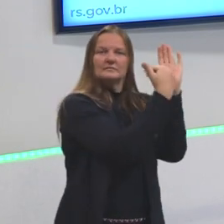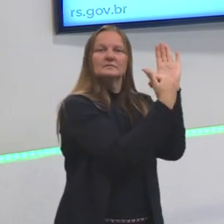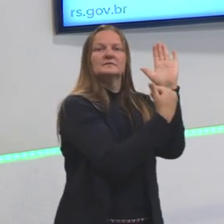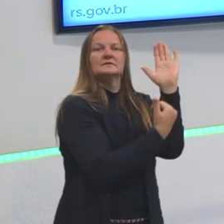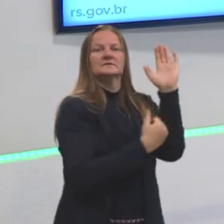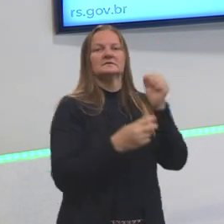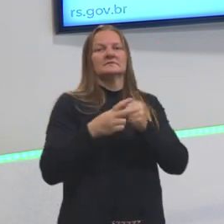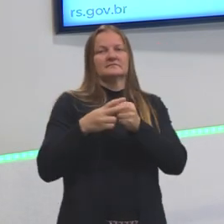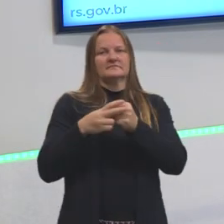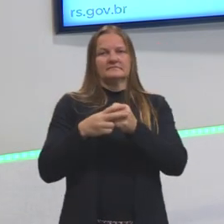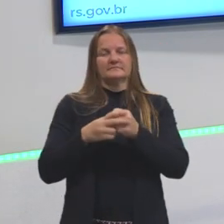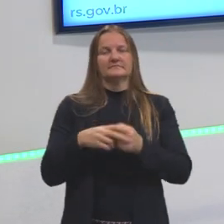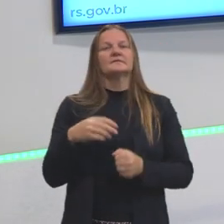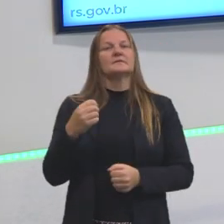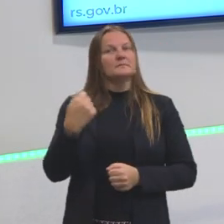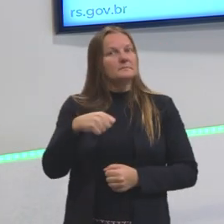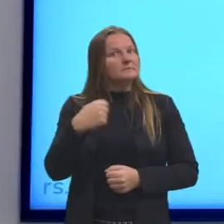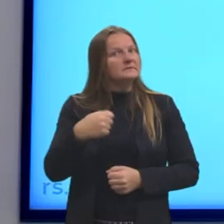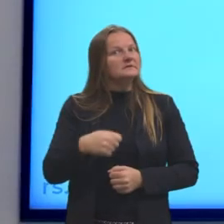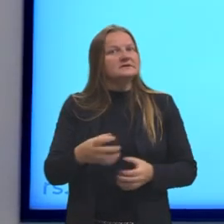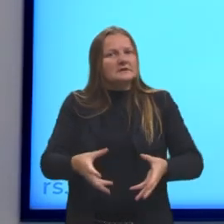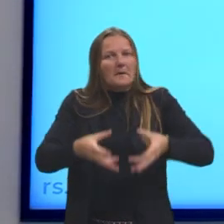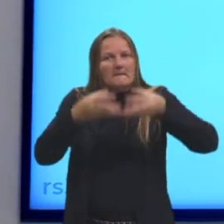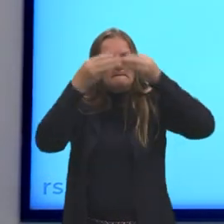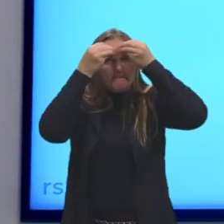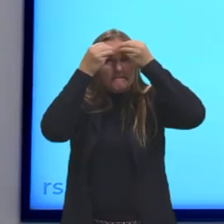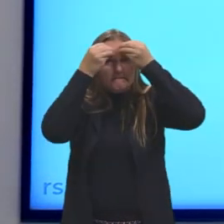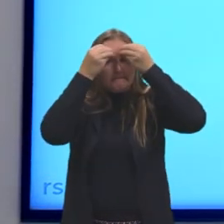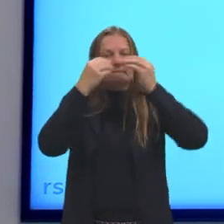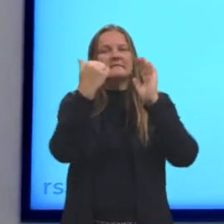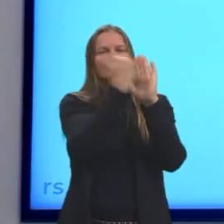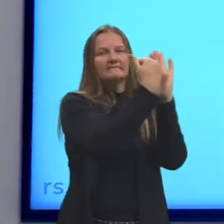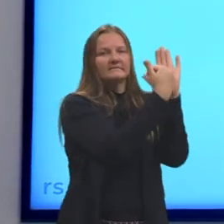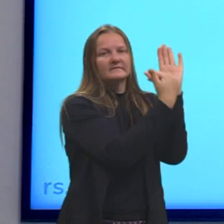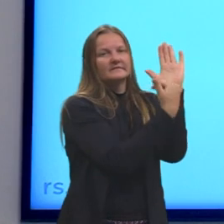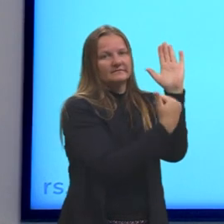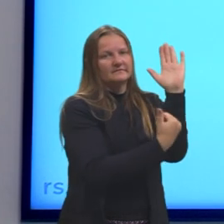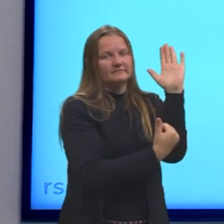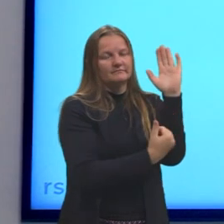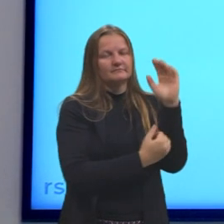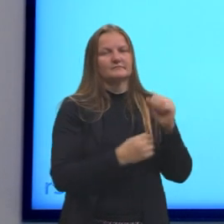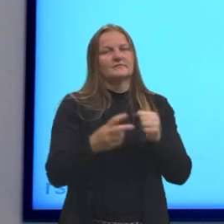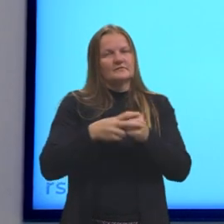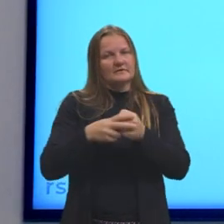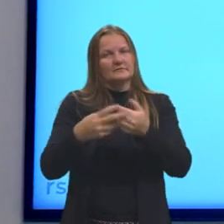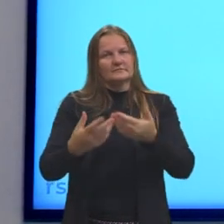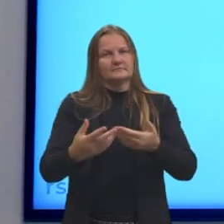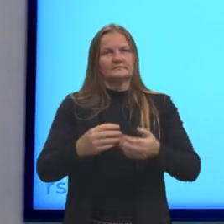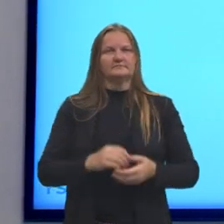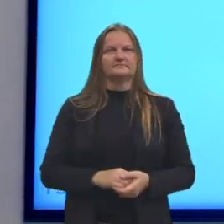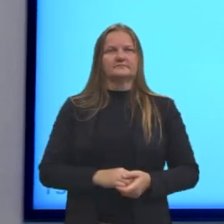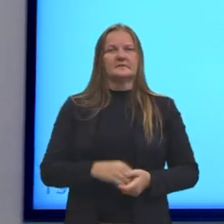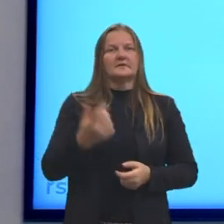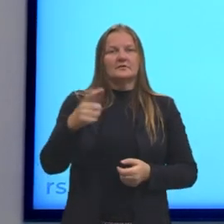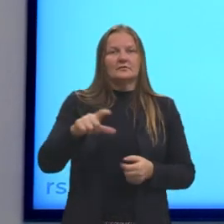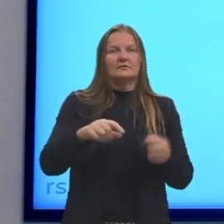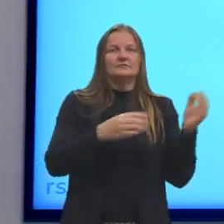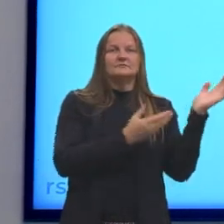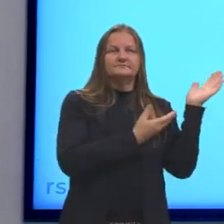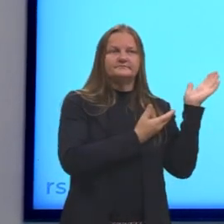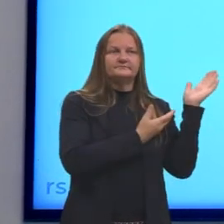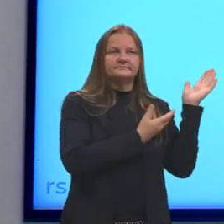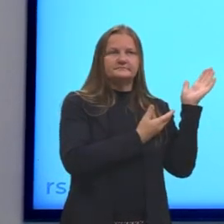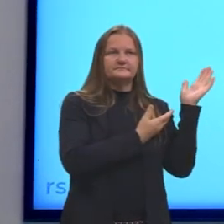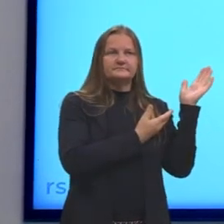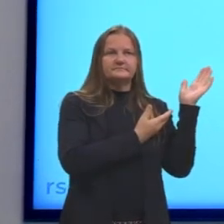de o e acaba que a gente precisa memorizar determinadas determinados verbos aqui novamente o cerrado